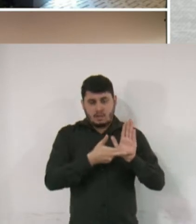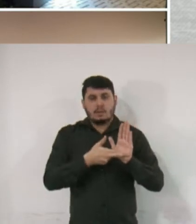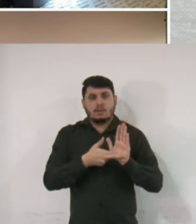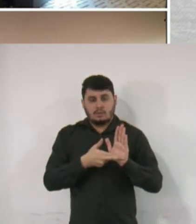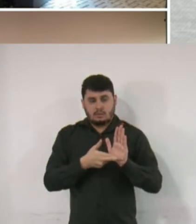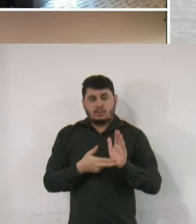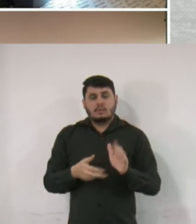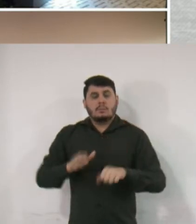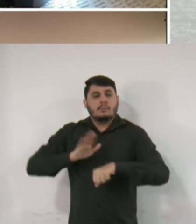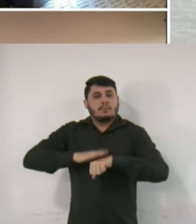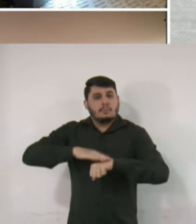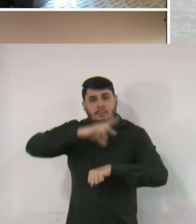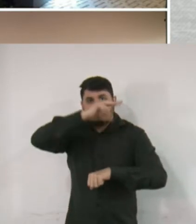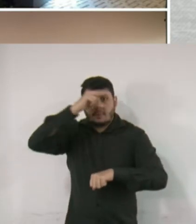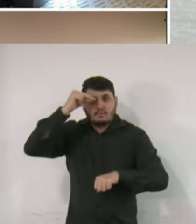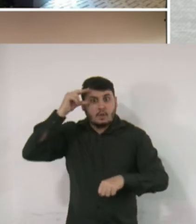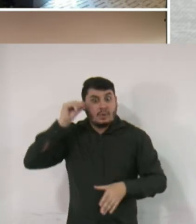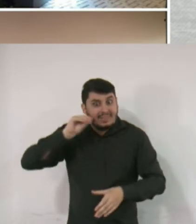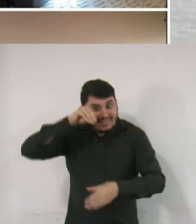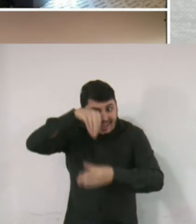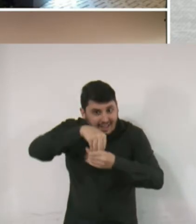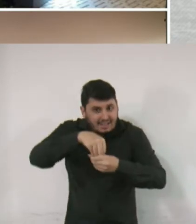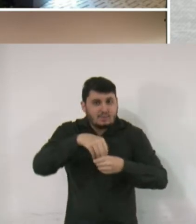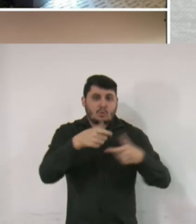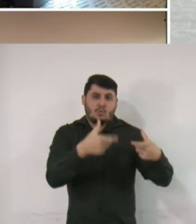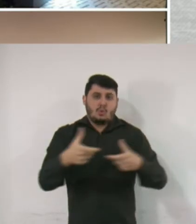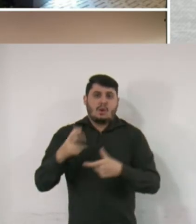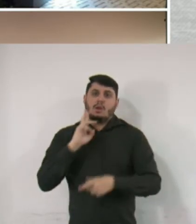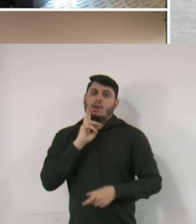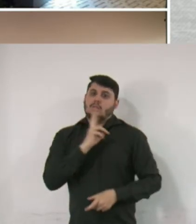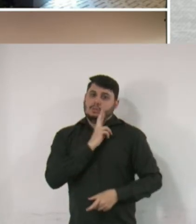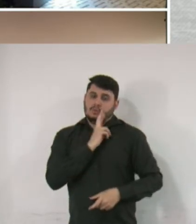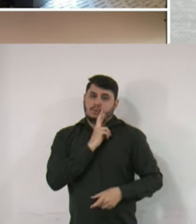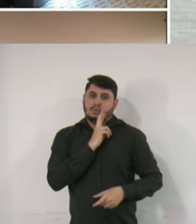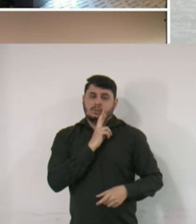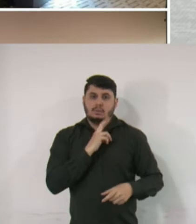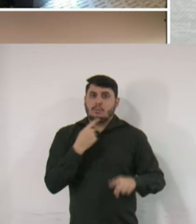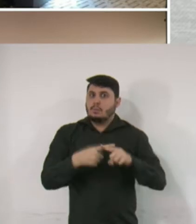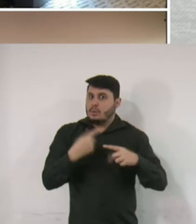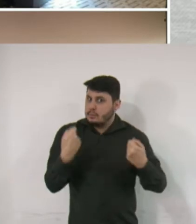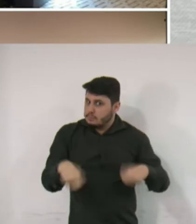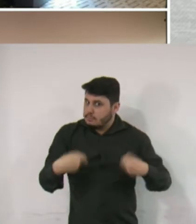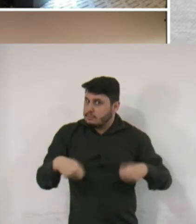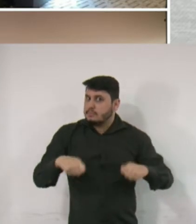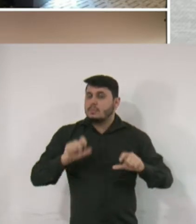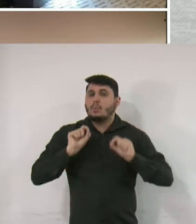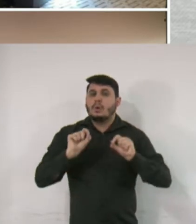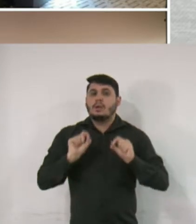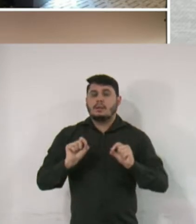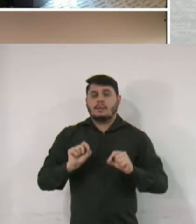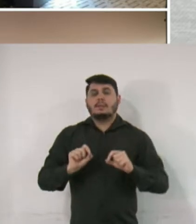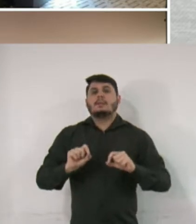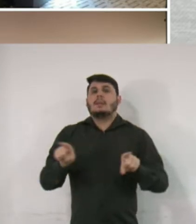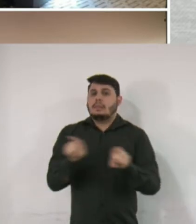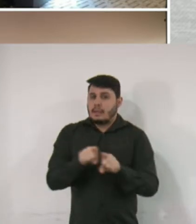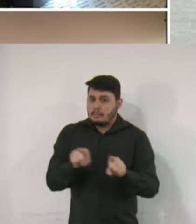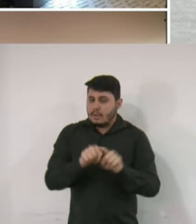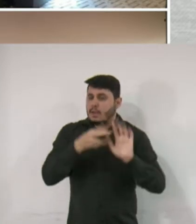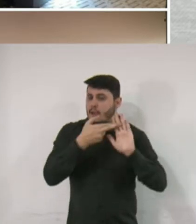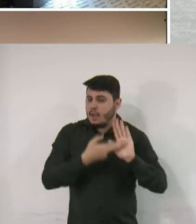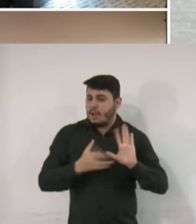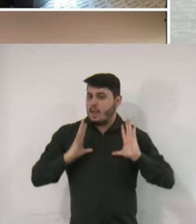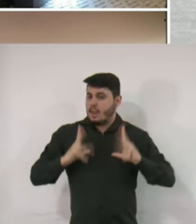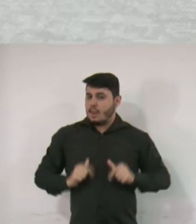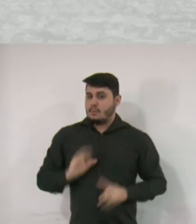dentro do Parque 18 de Maio, tanto para a utilização dos protocolos de higienização e para a utilização do